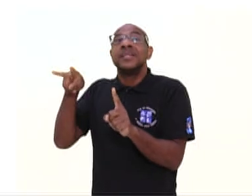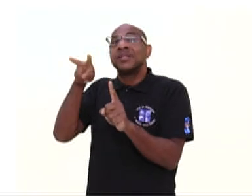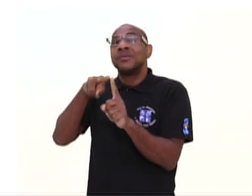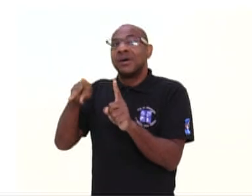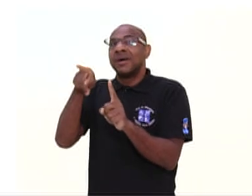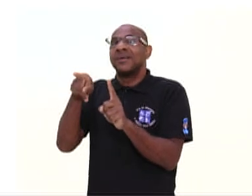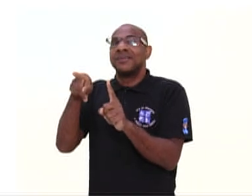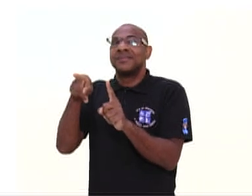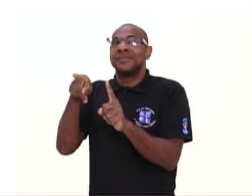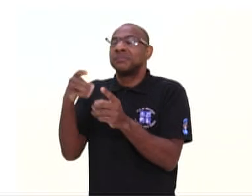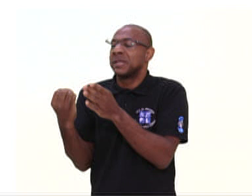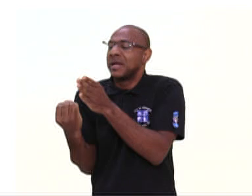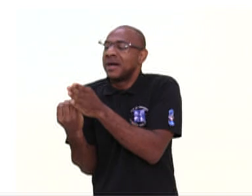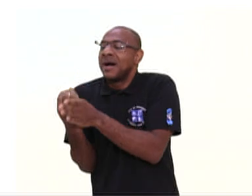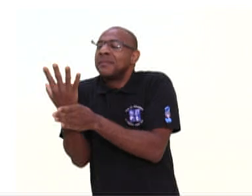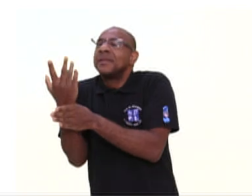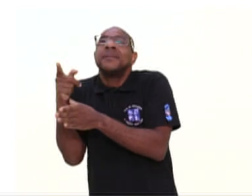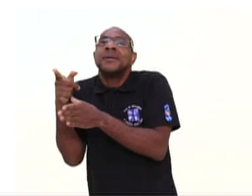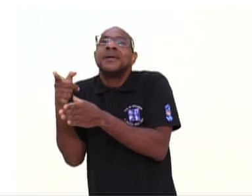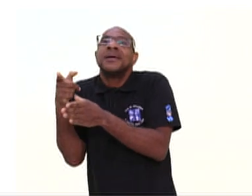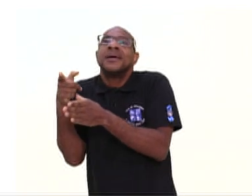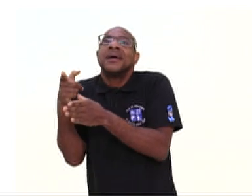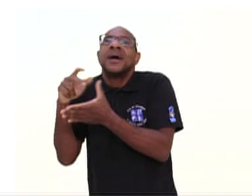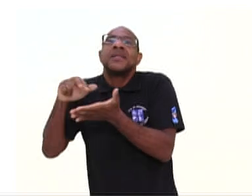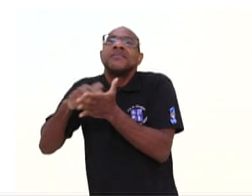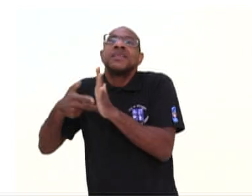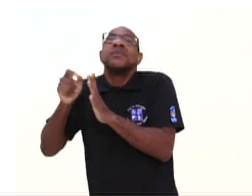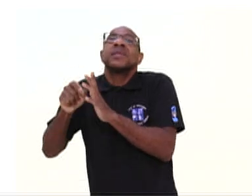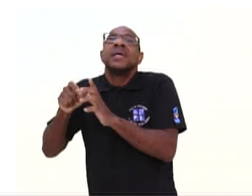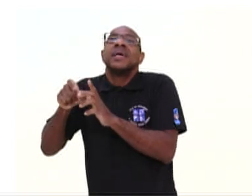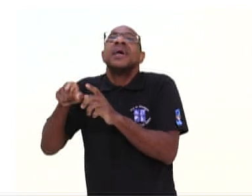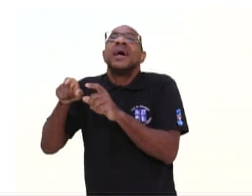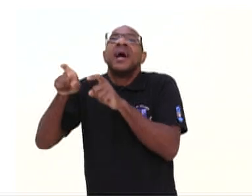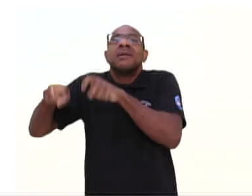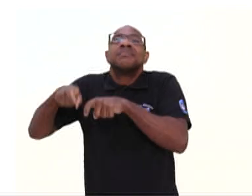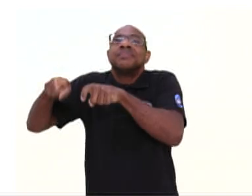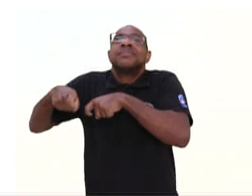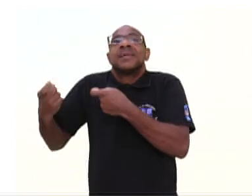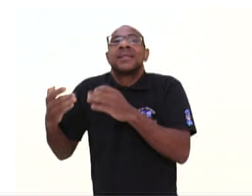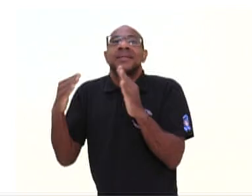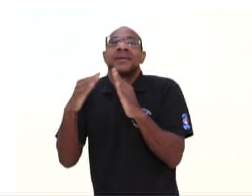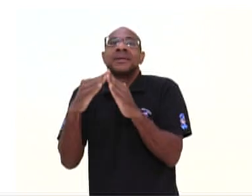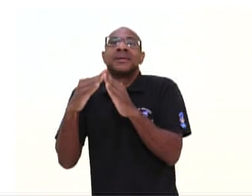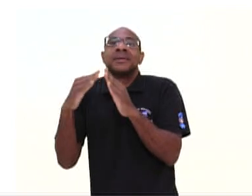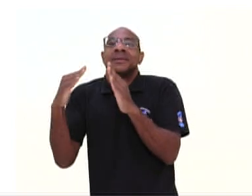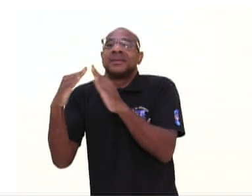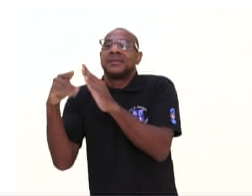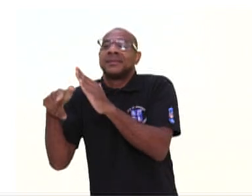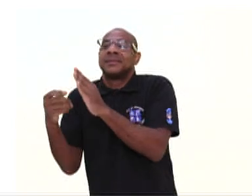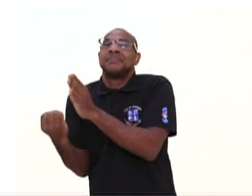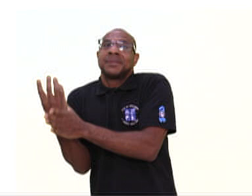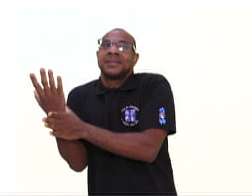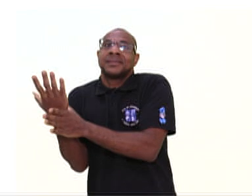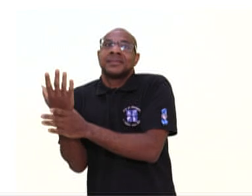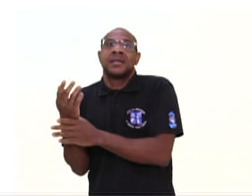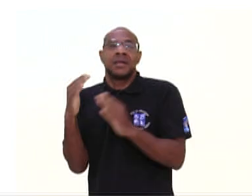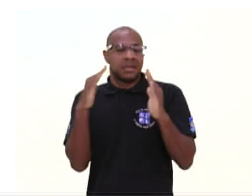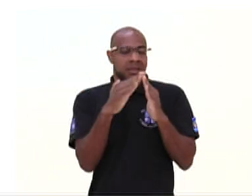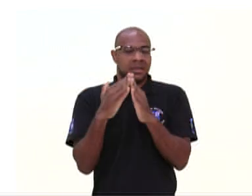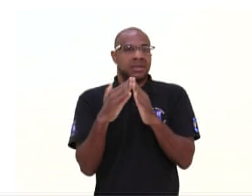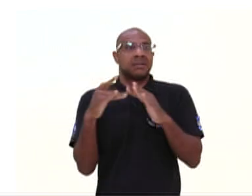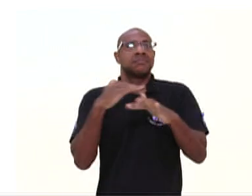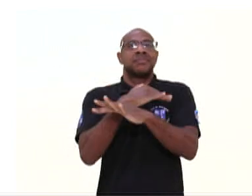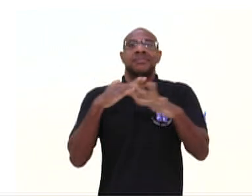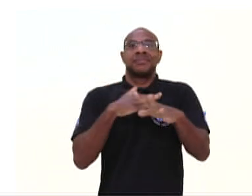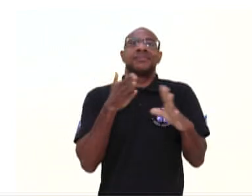direita ao universo agrário, ao universo rural, uma planta ao lado da casa, né? É possível distinguir a região rural da urbana